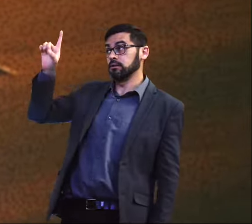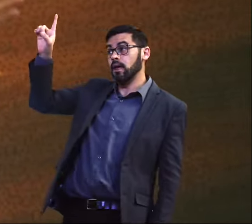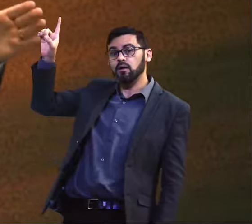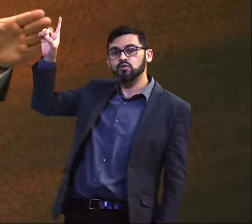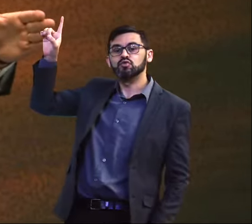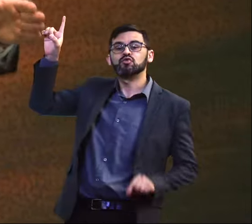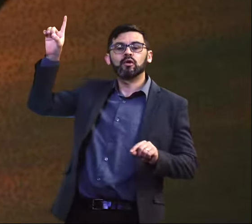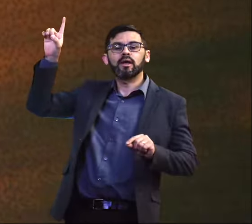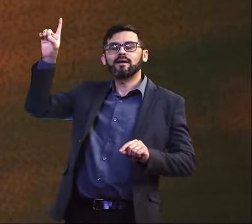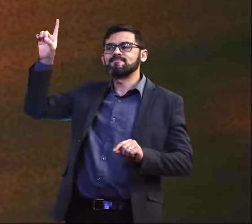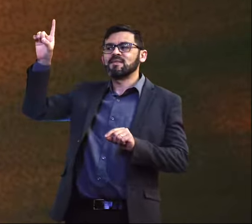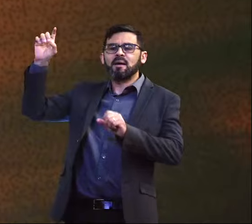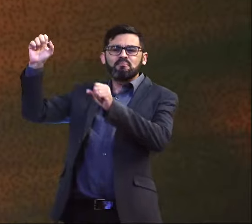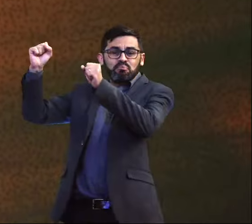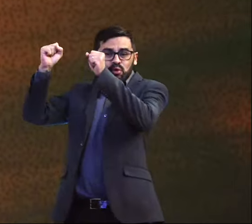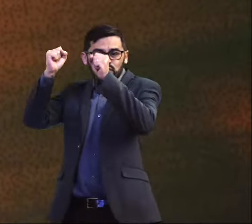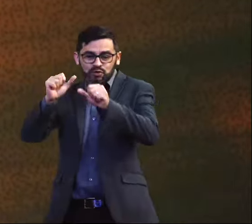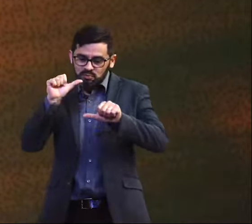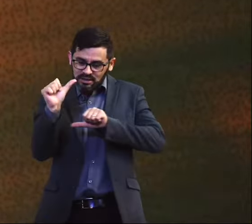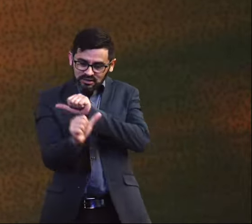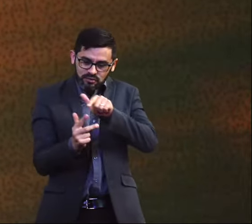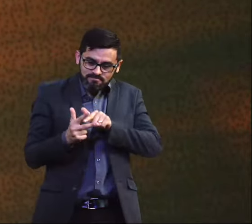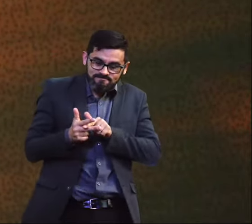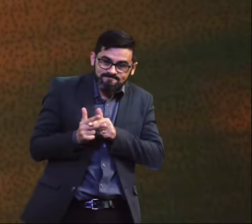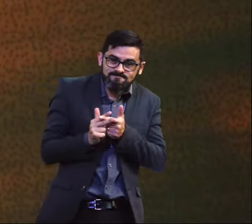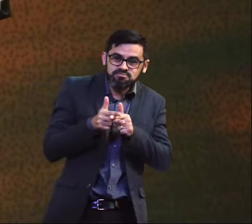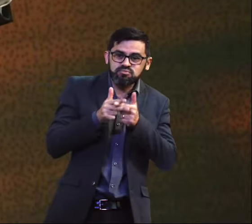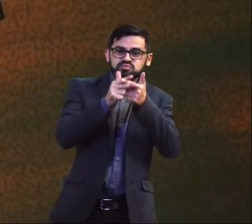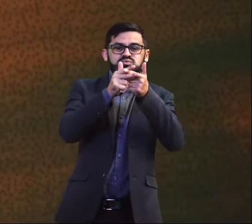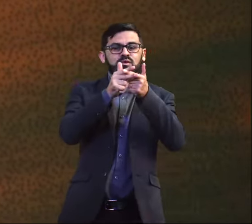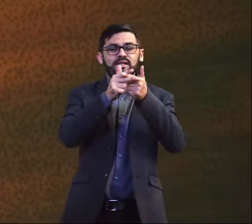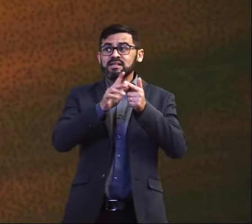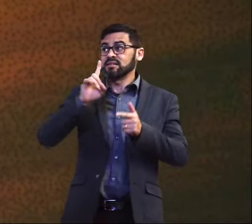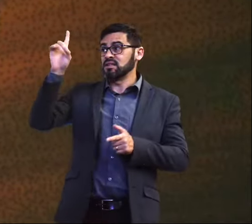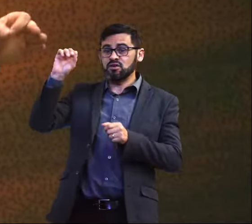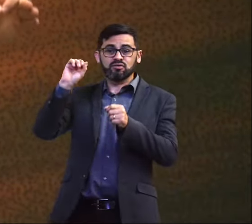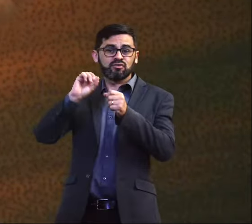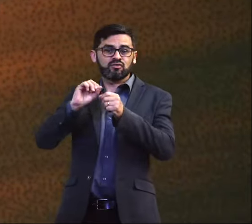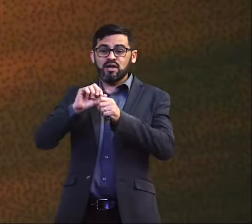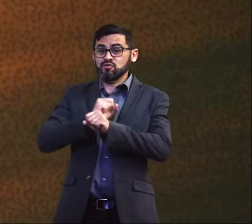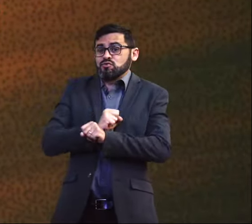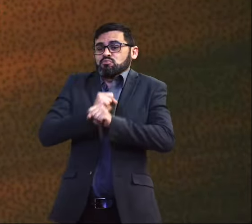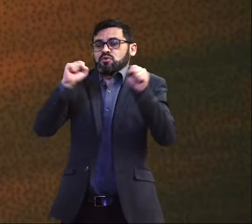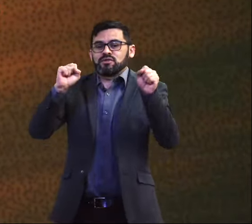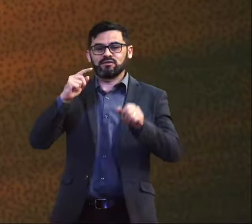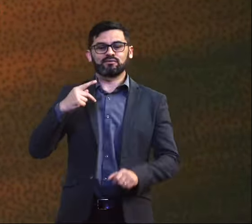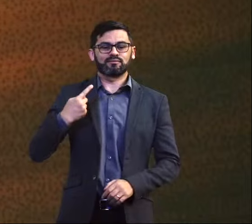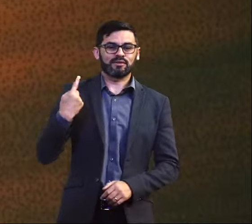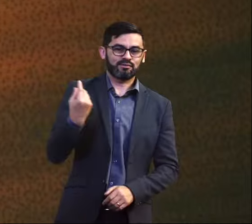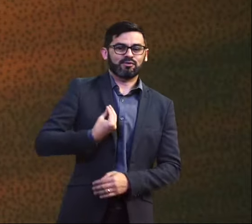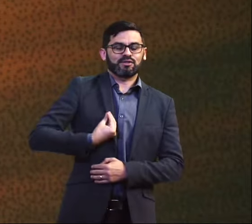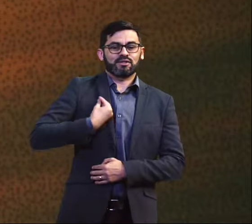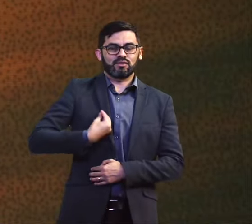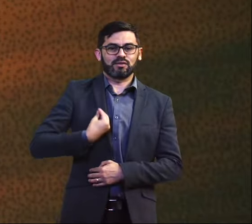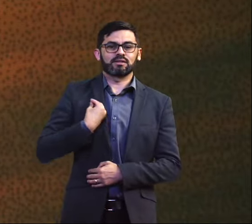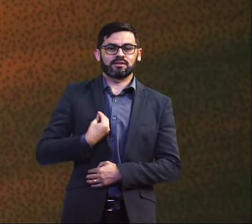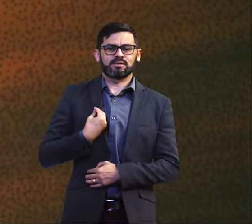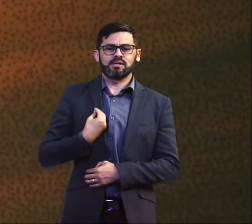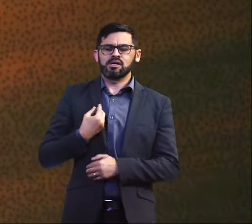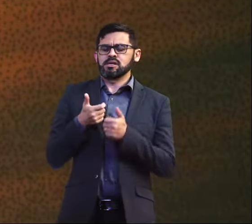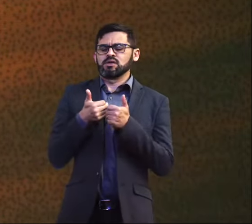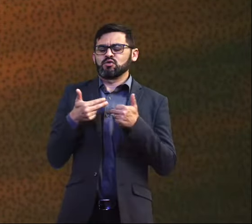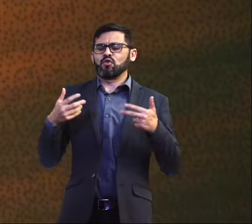cria caminhos no meio das águas. Ele abre estradas no deserto. Uma